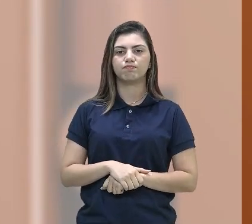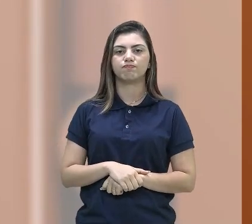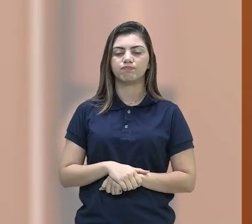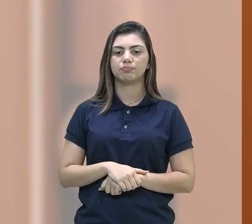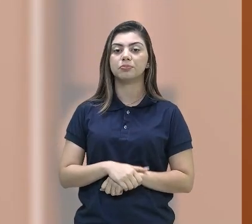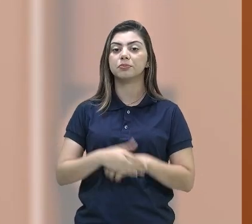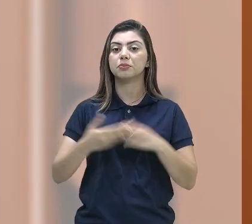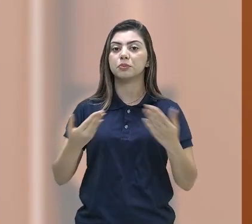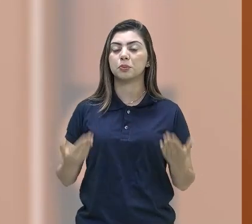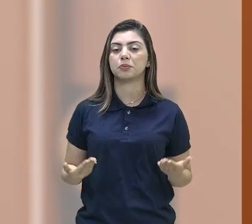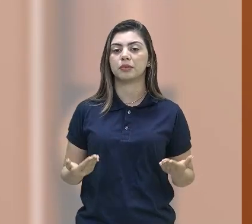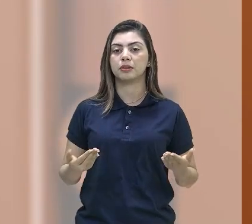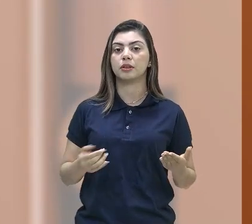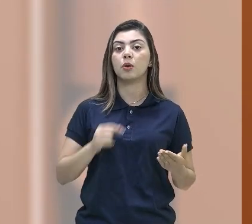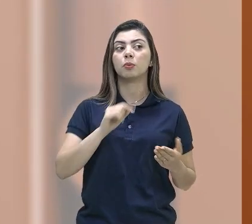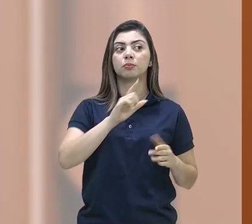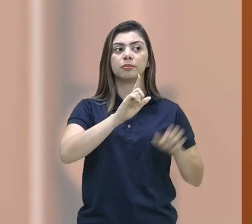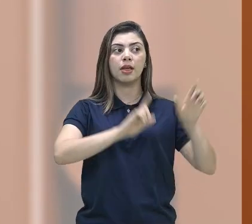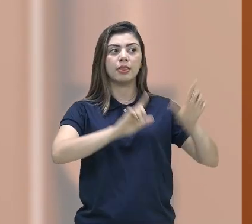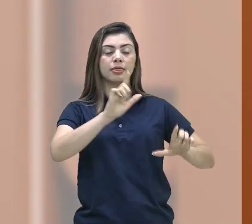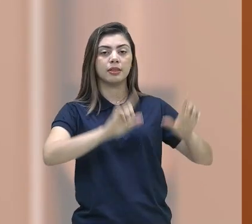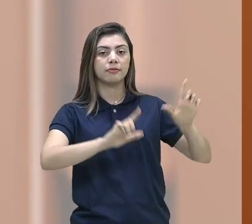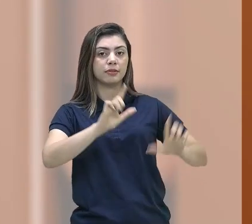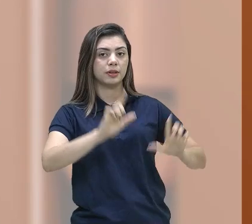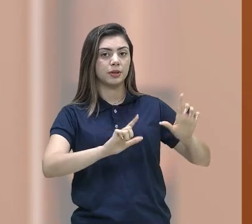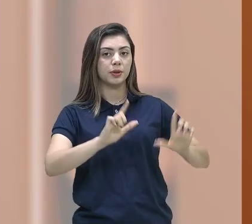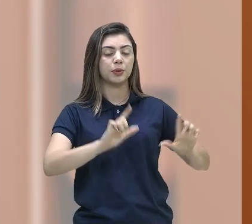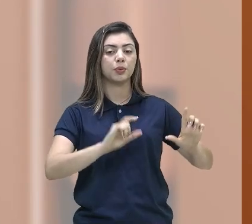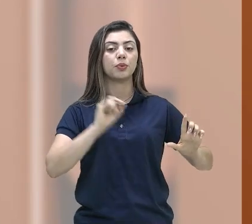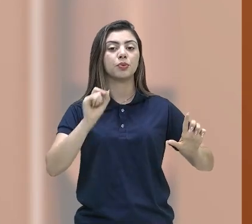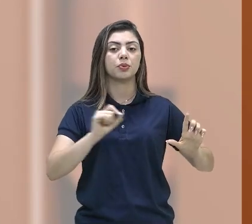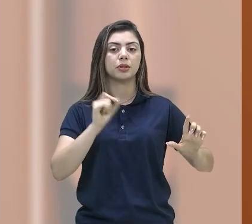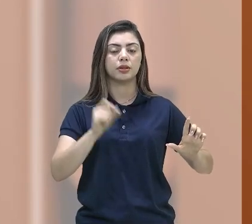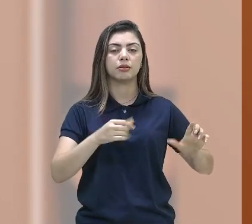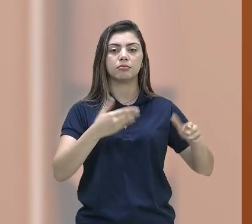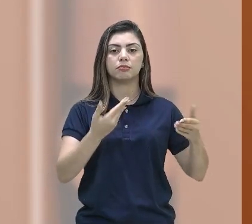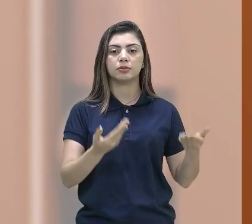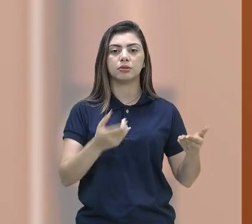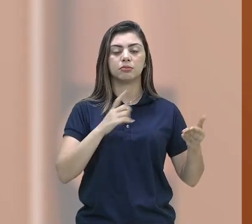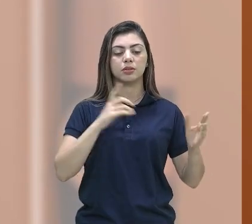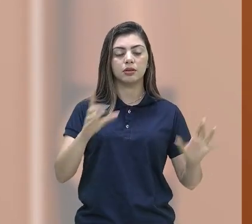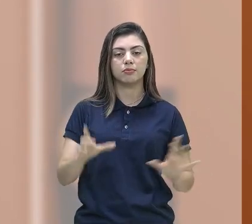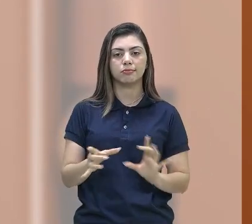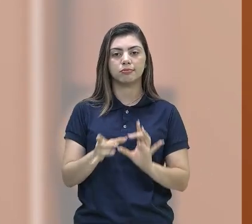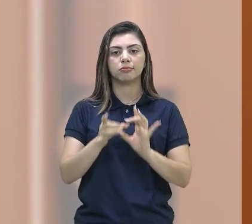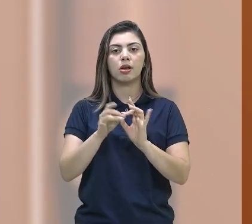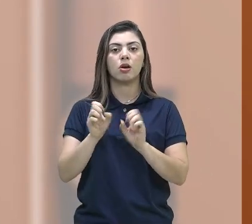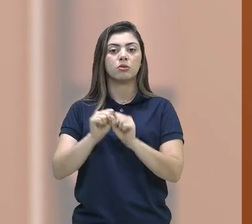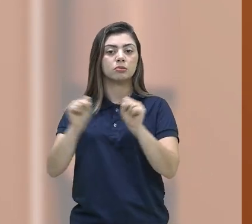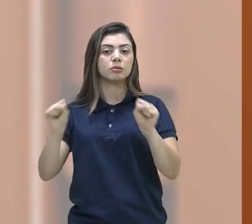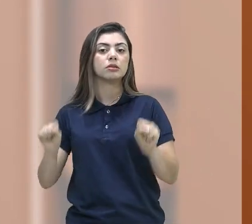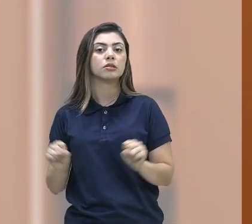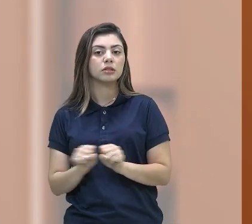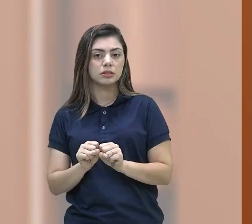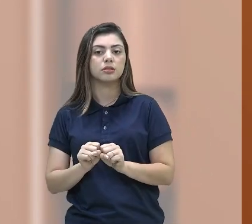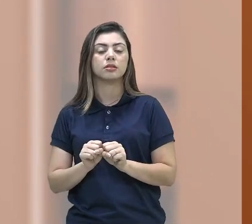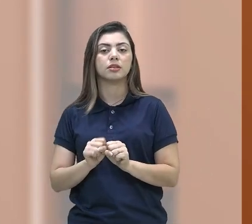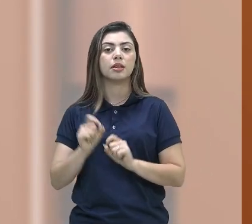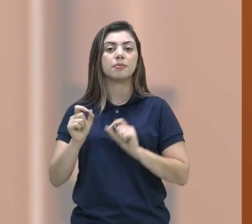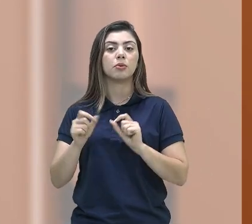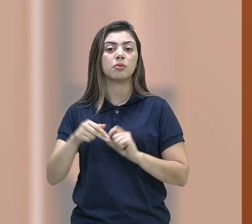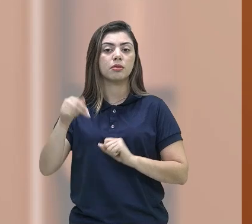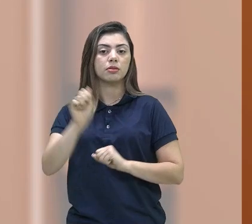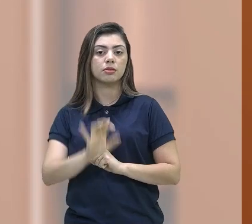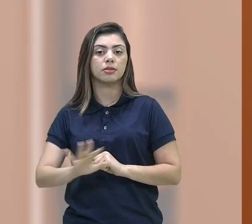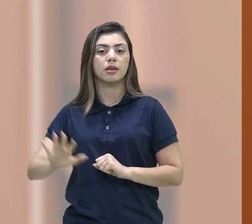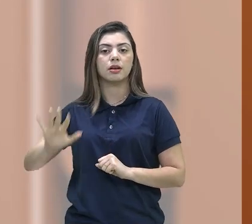mesmo sinal televisivo, vejam bem, passou a integrar um sistema nacional